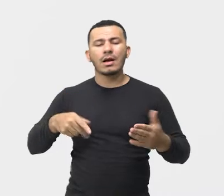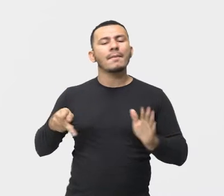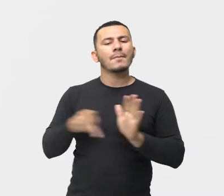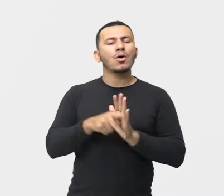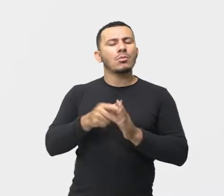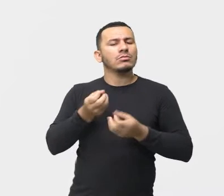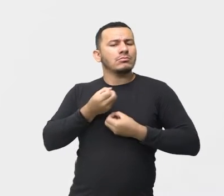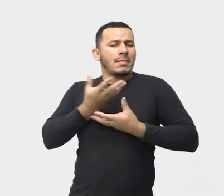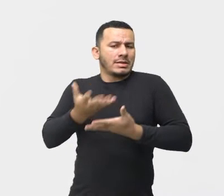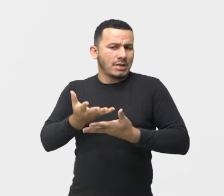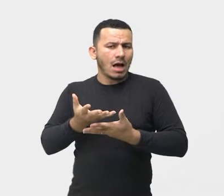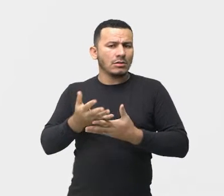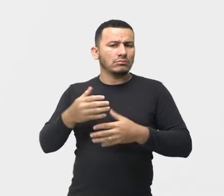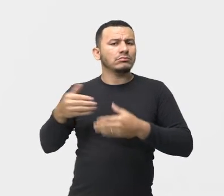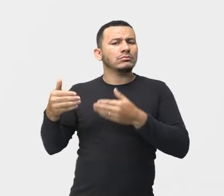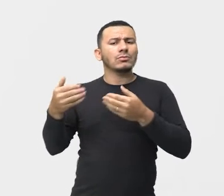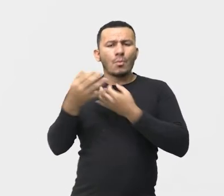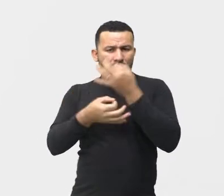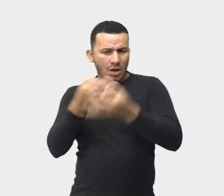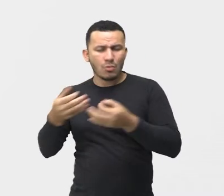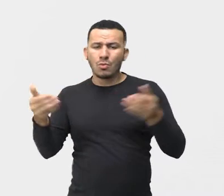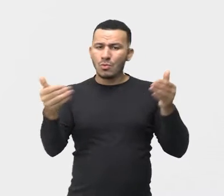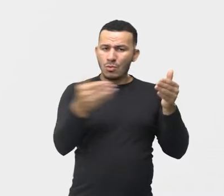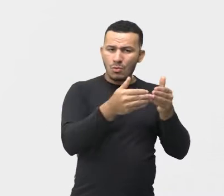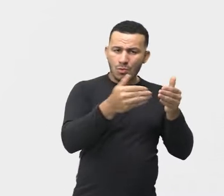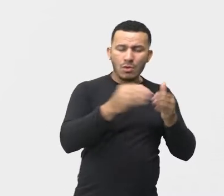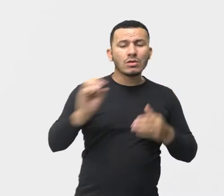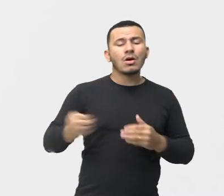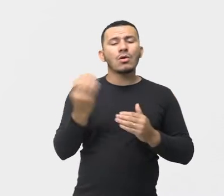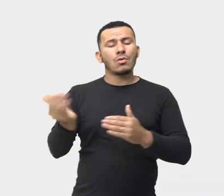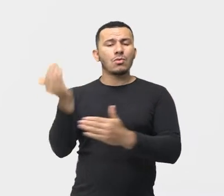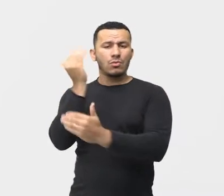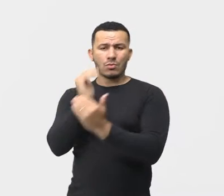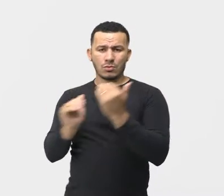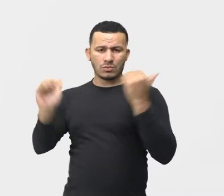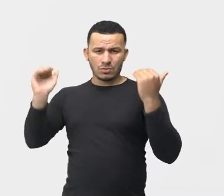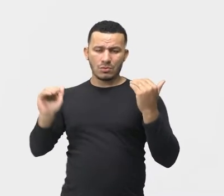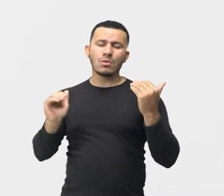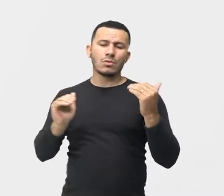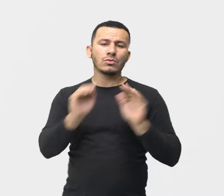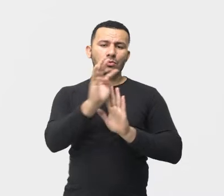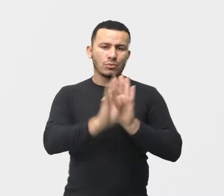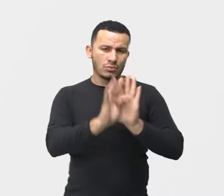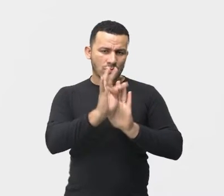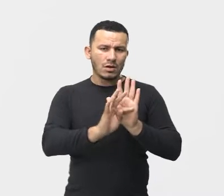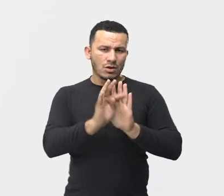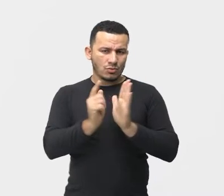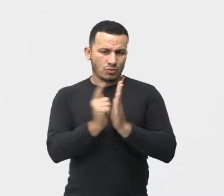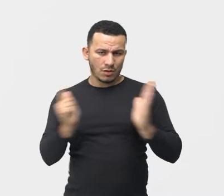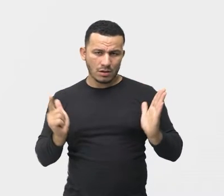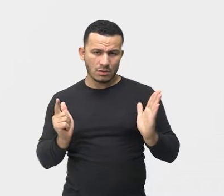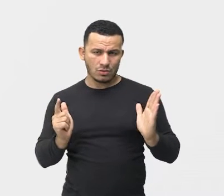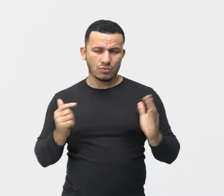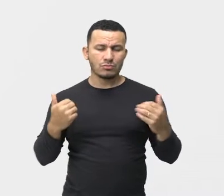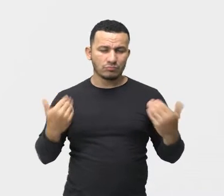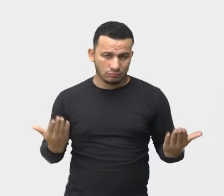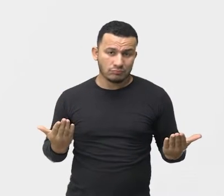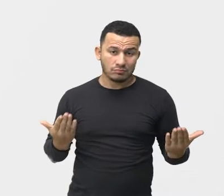de expressar opiniões que concordam ou contrariam o texto jornalístico lido. Então,